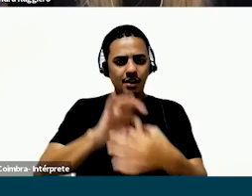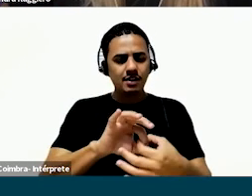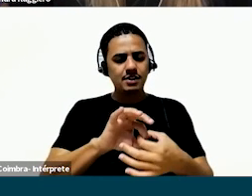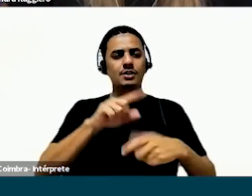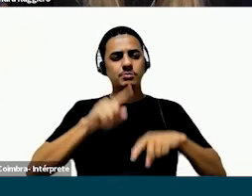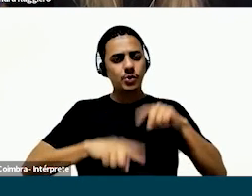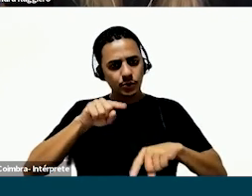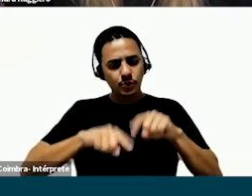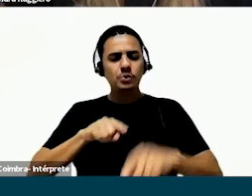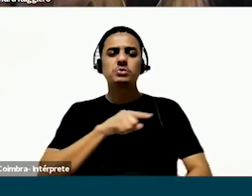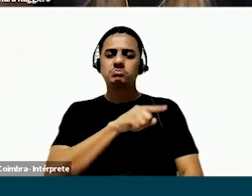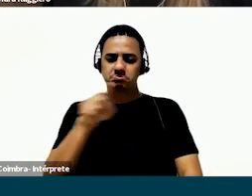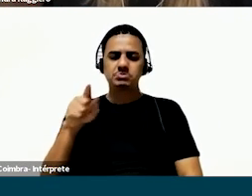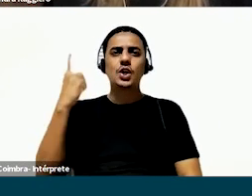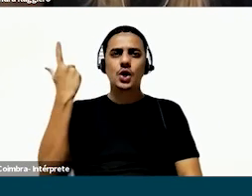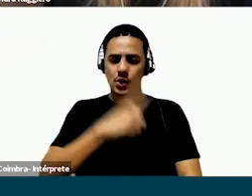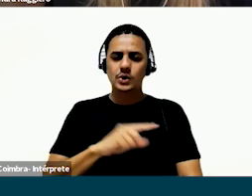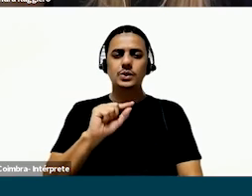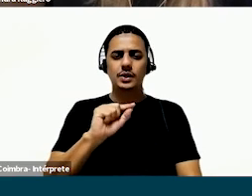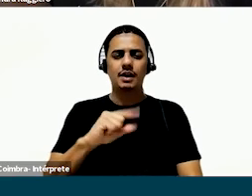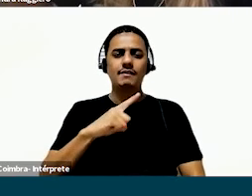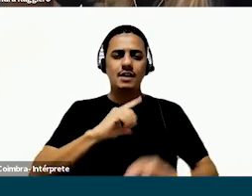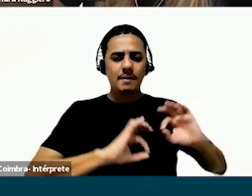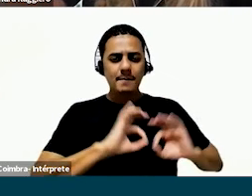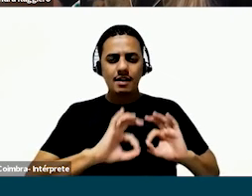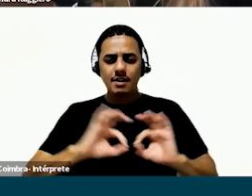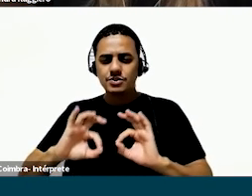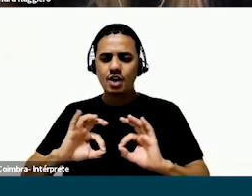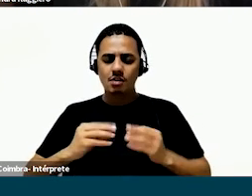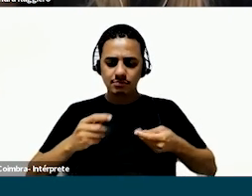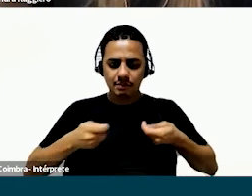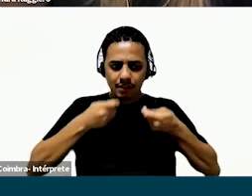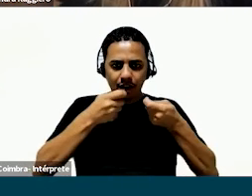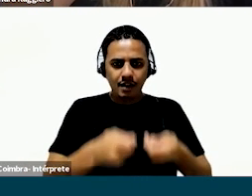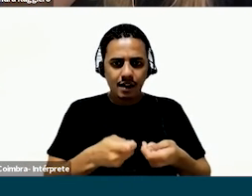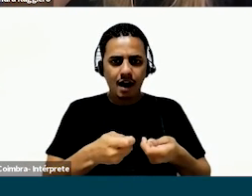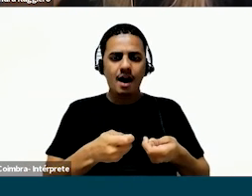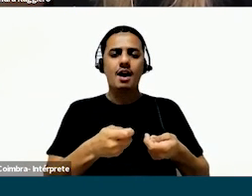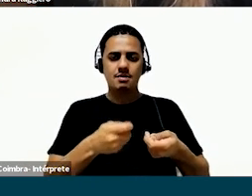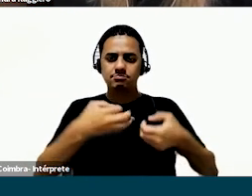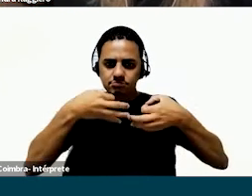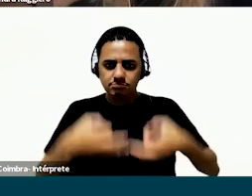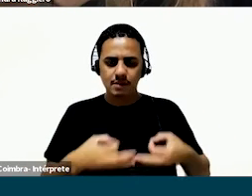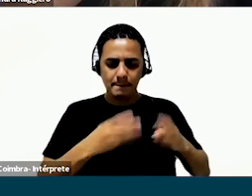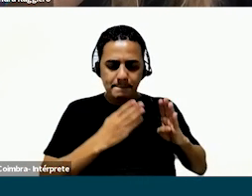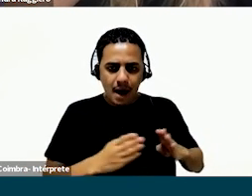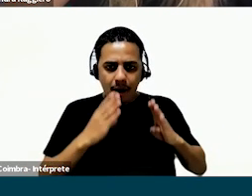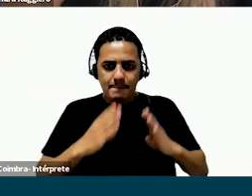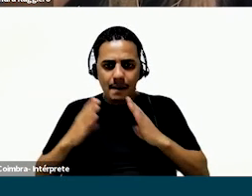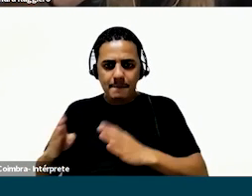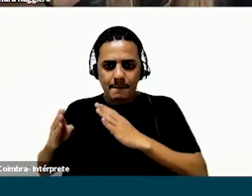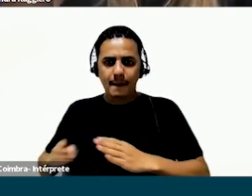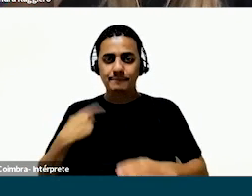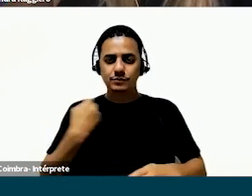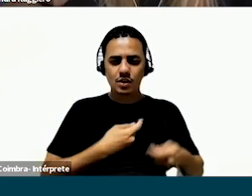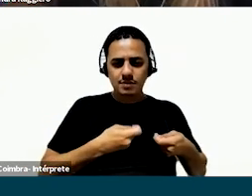produto, como a gente viu até o momento, a gente consegue planejar a nossa entrega ao longo do processo,